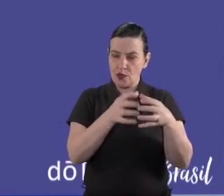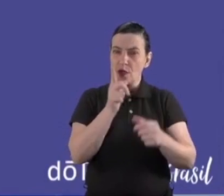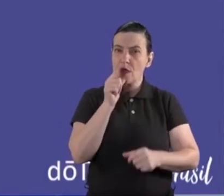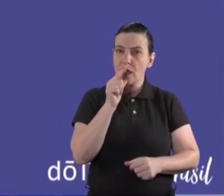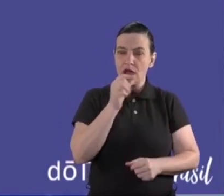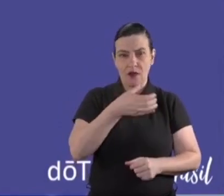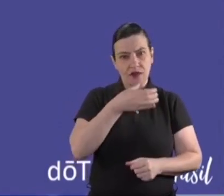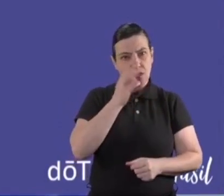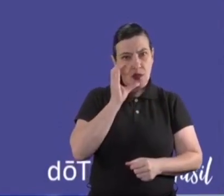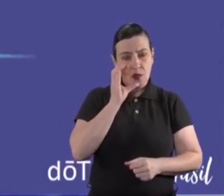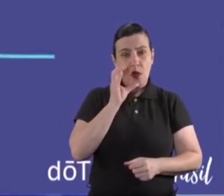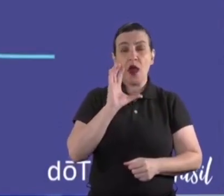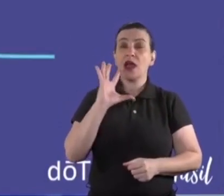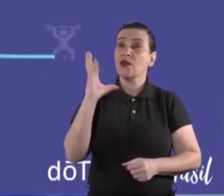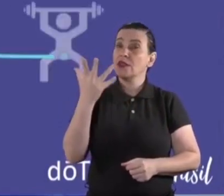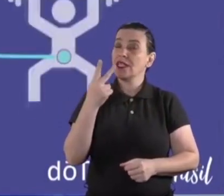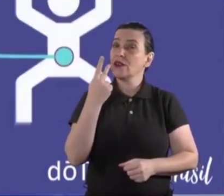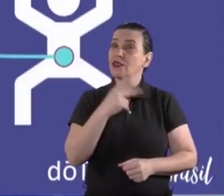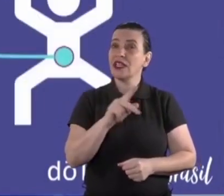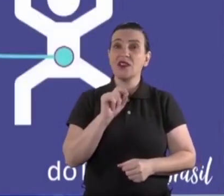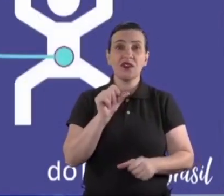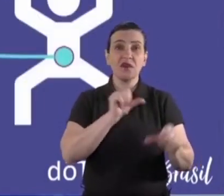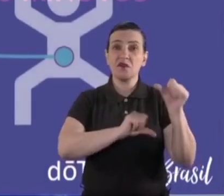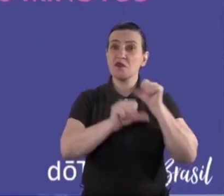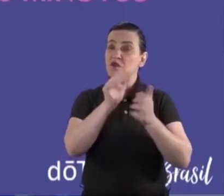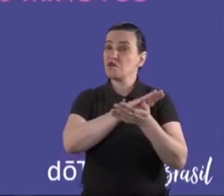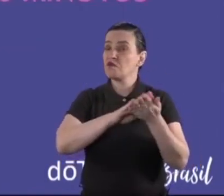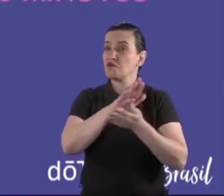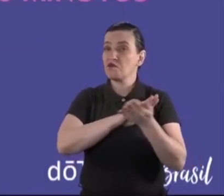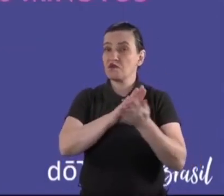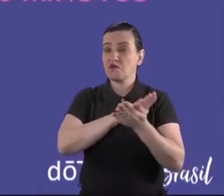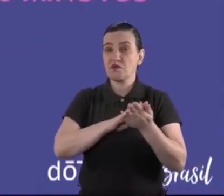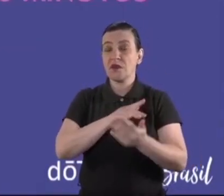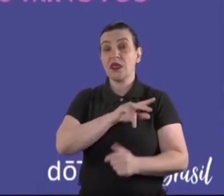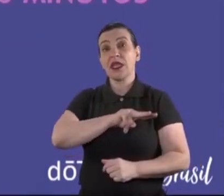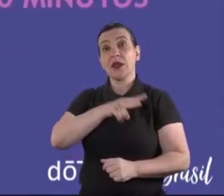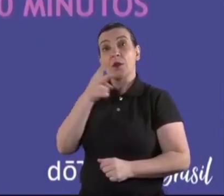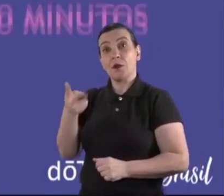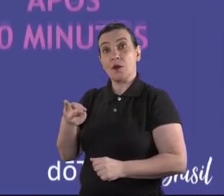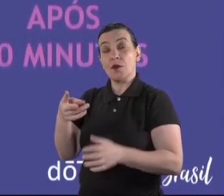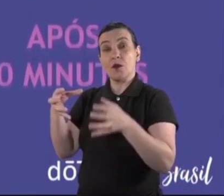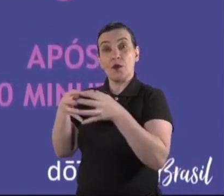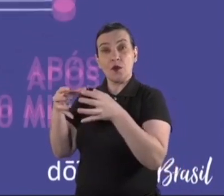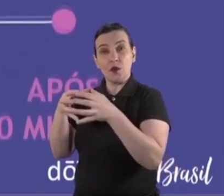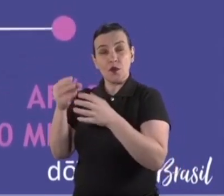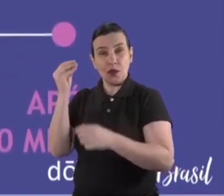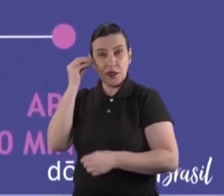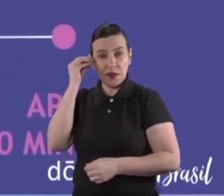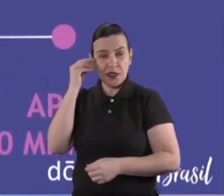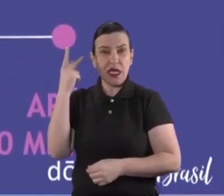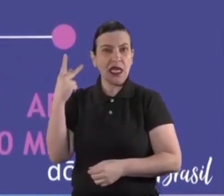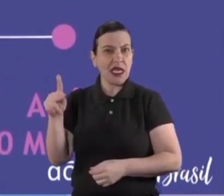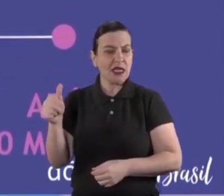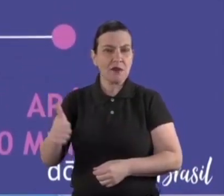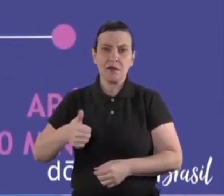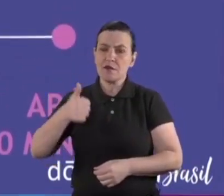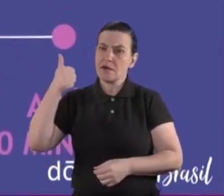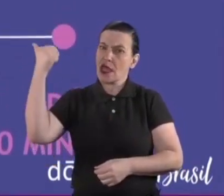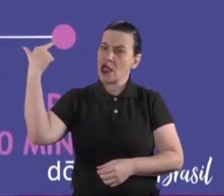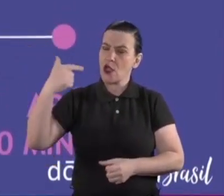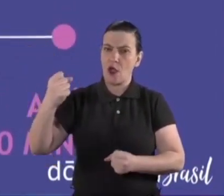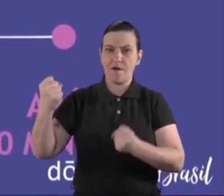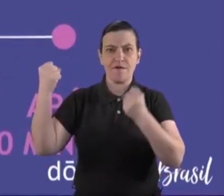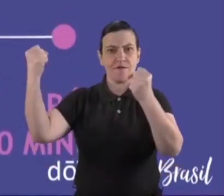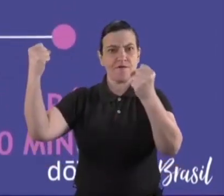d'água, como era de se esperar, não teve nenhuma alteração no rendimento. Por outro lado, o grupo experimental apresentou melhora de